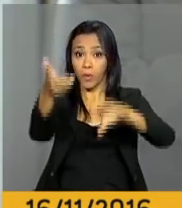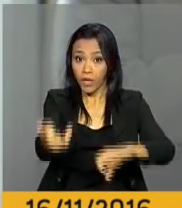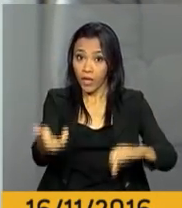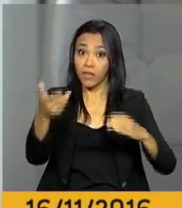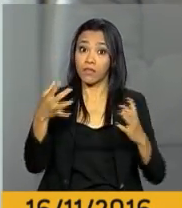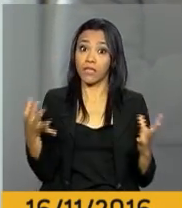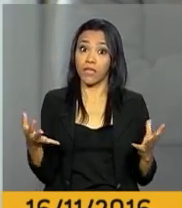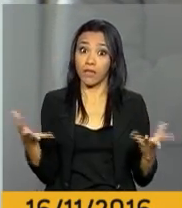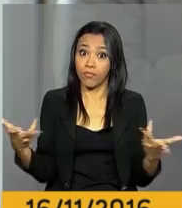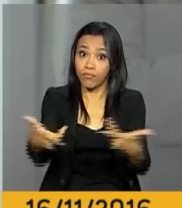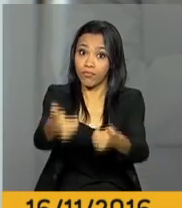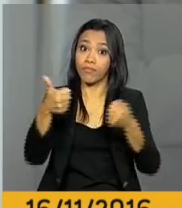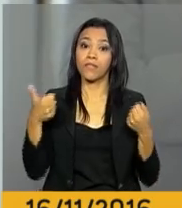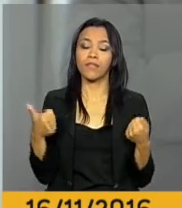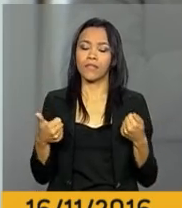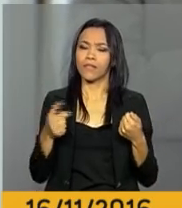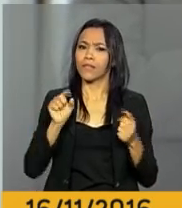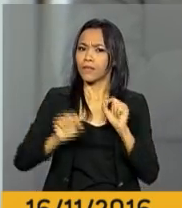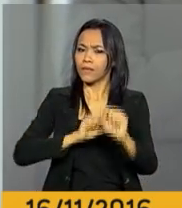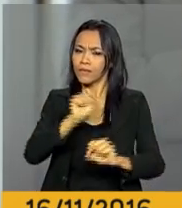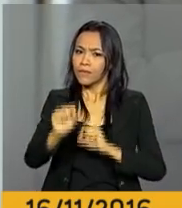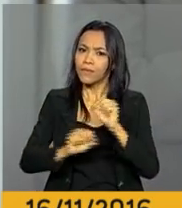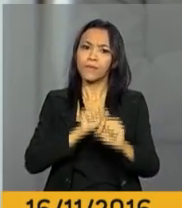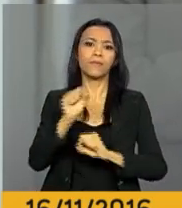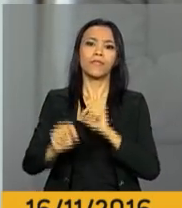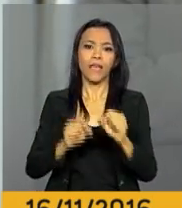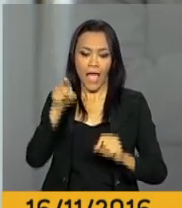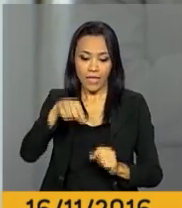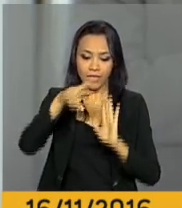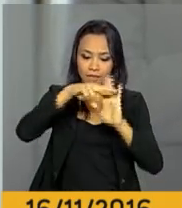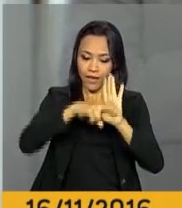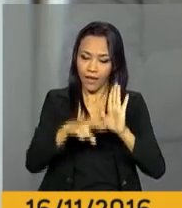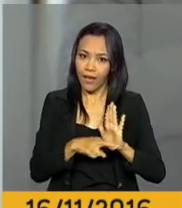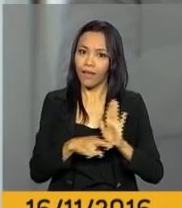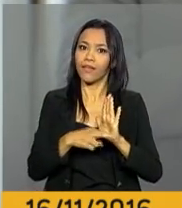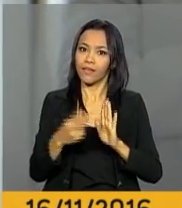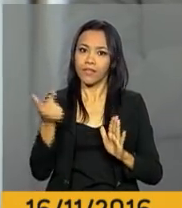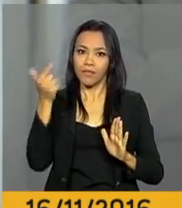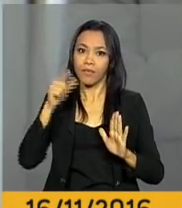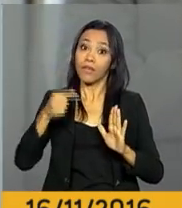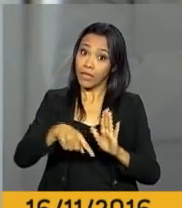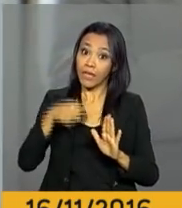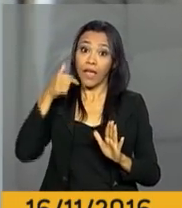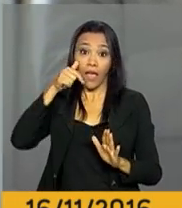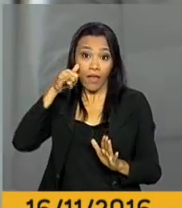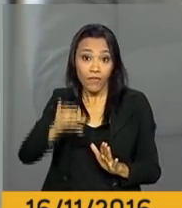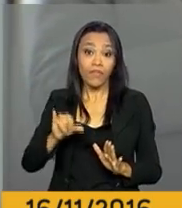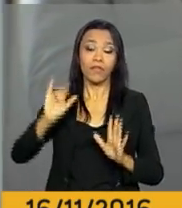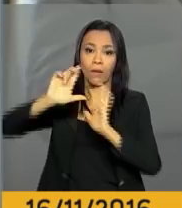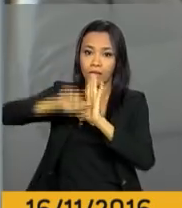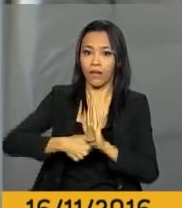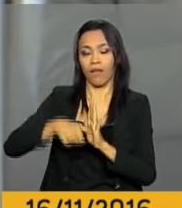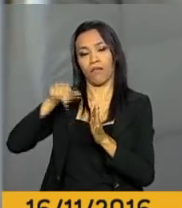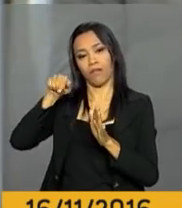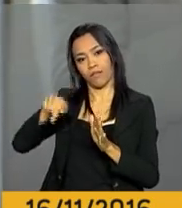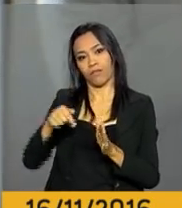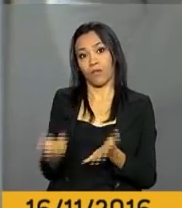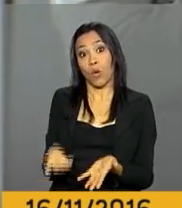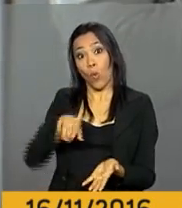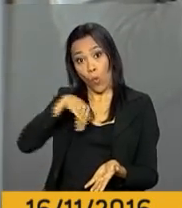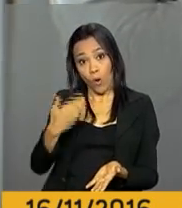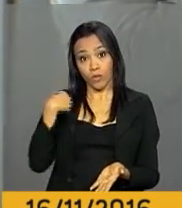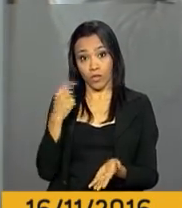que agiliza extraordinariamente essas medidas antirrecessivas. E quando nós começarmos a sair da